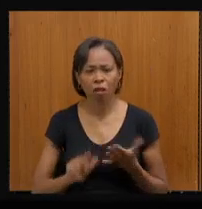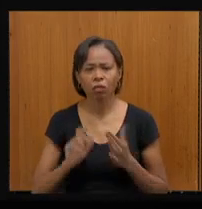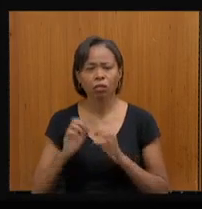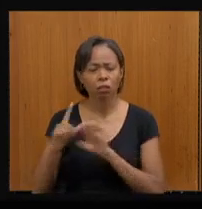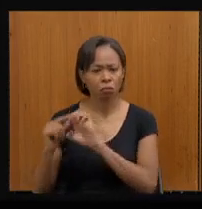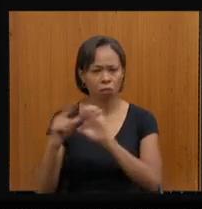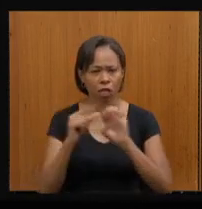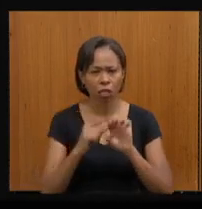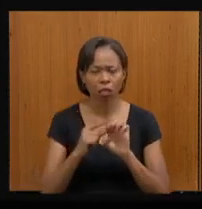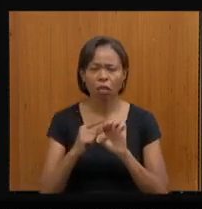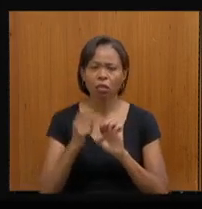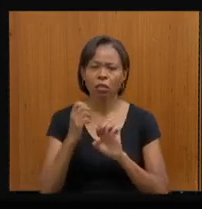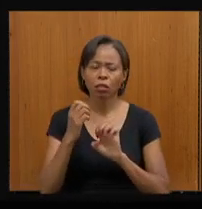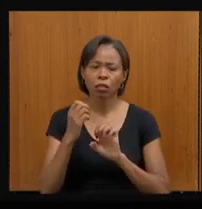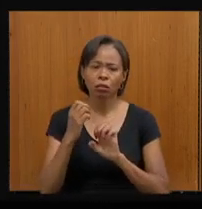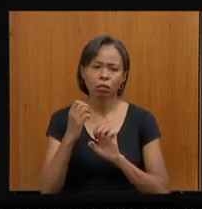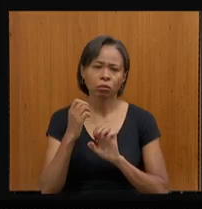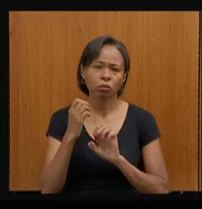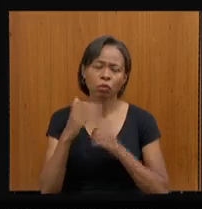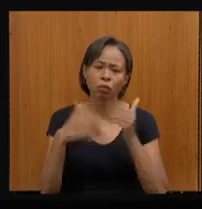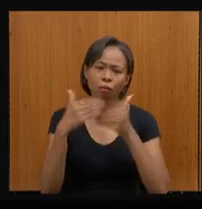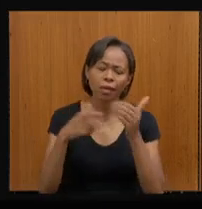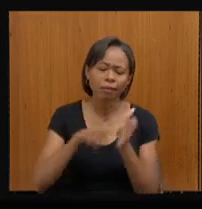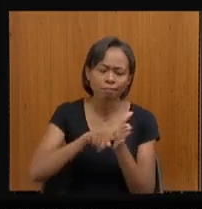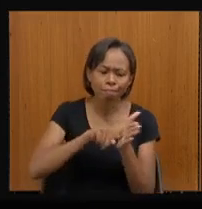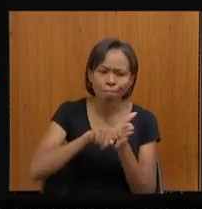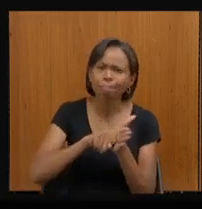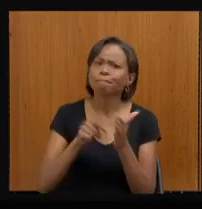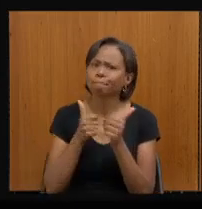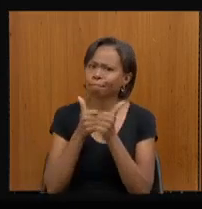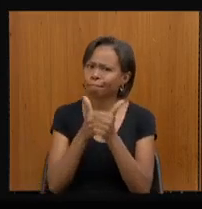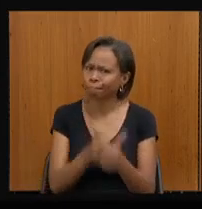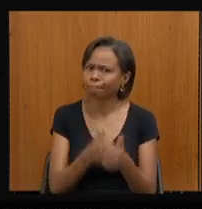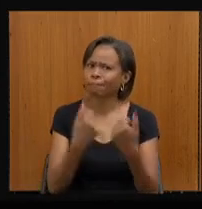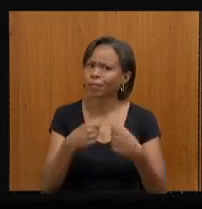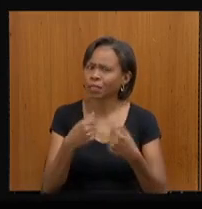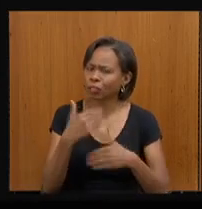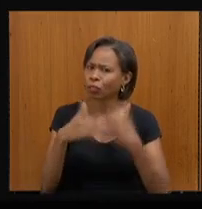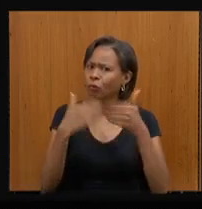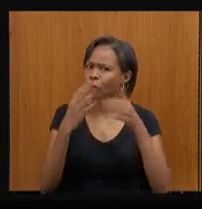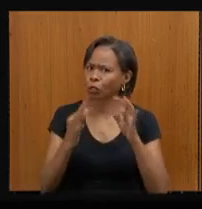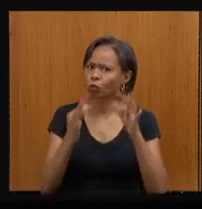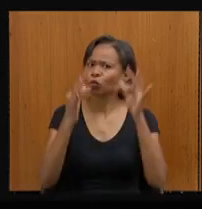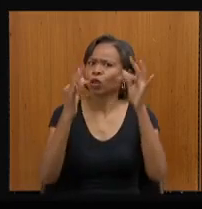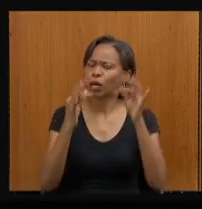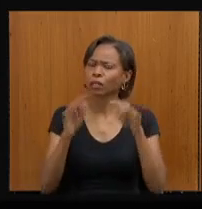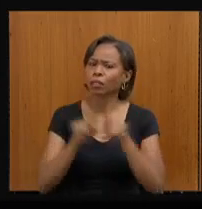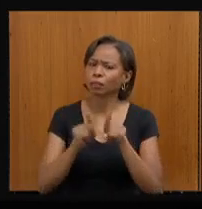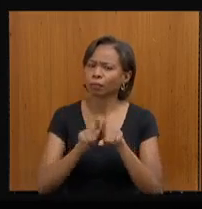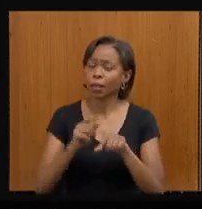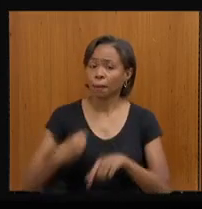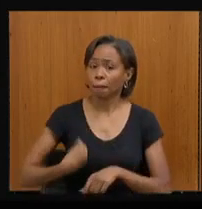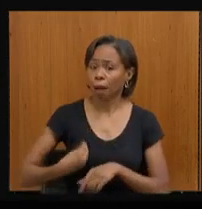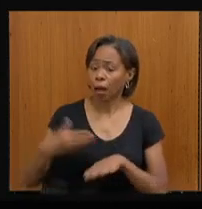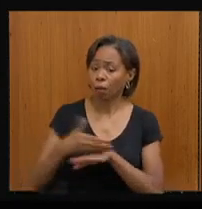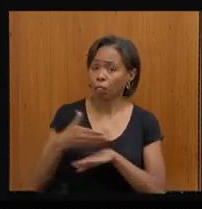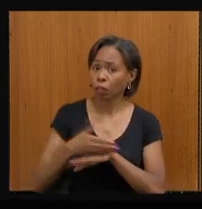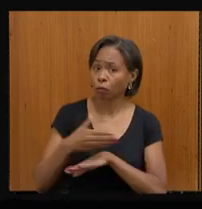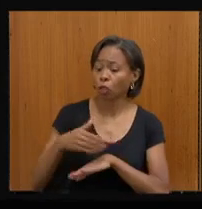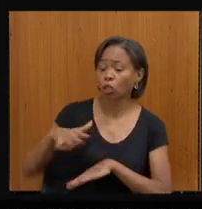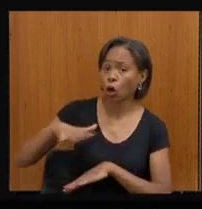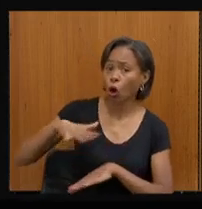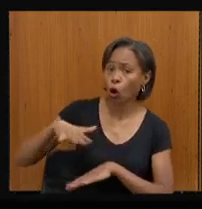ter acompanhado certeza desenvolvimento tecnológico capacitação e participação do